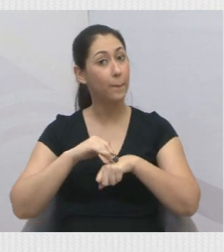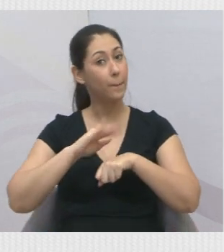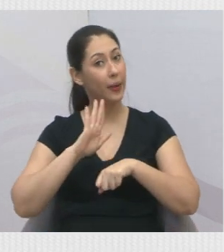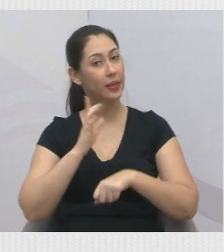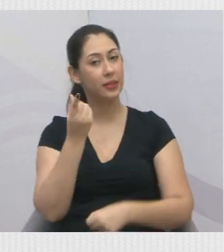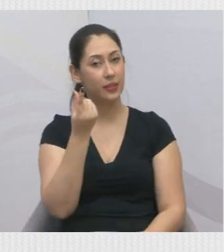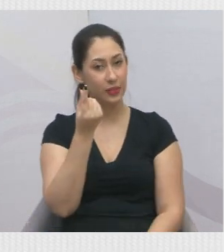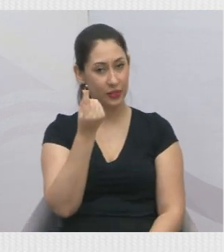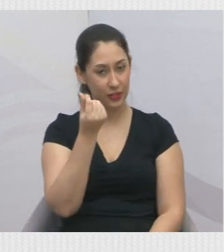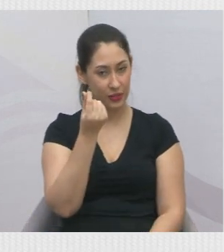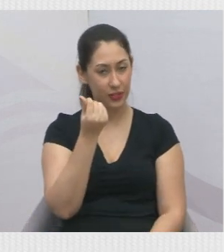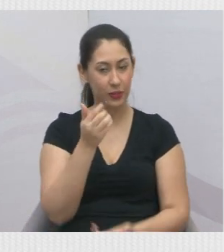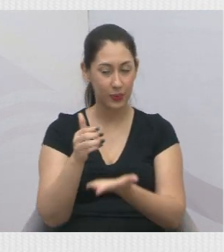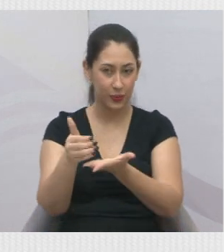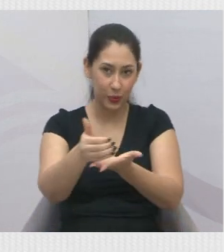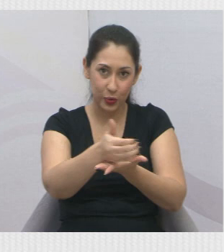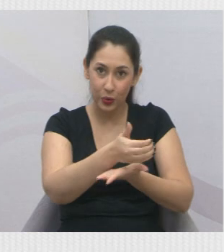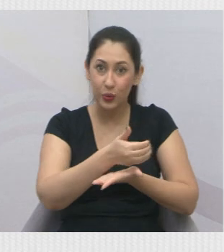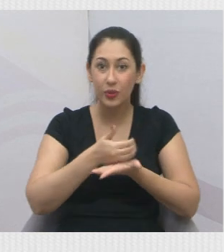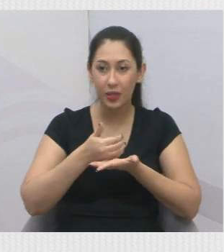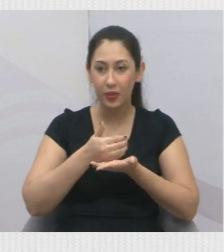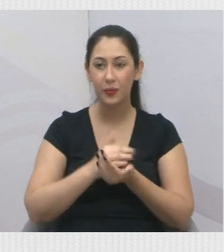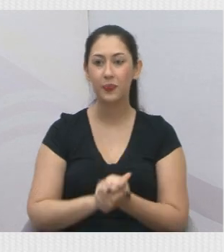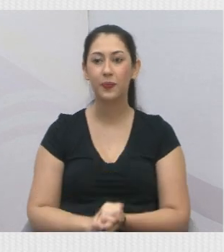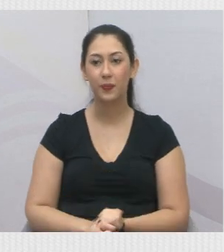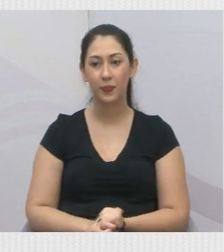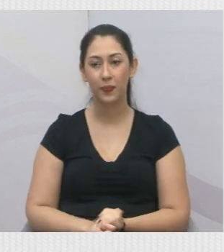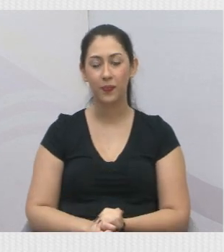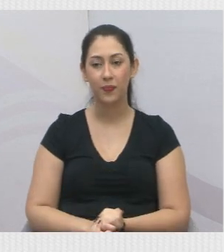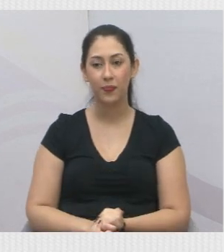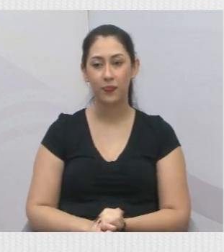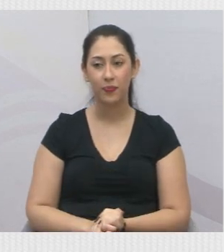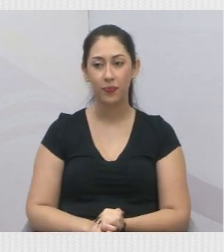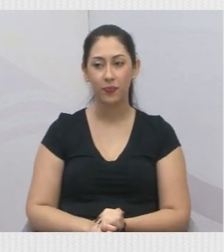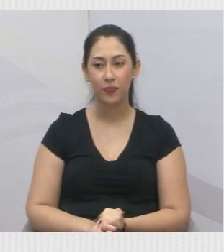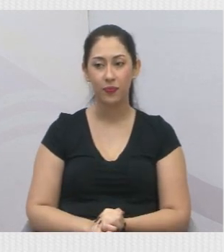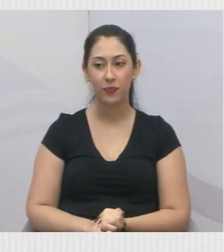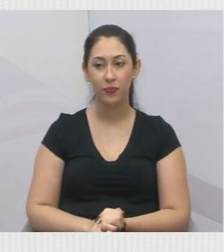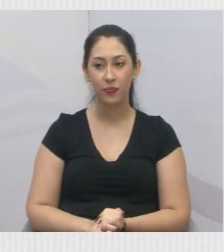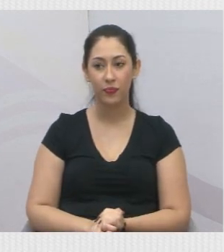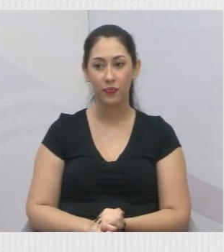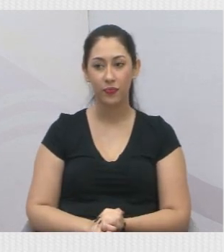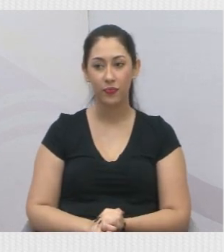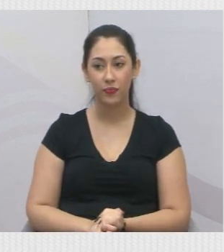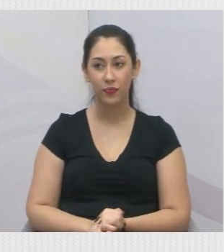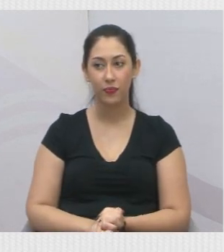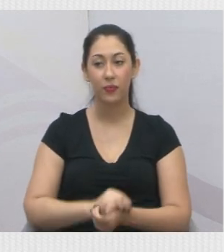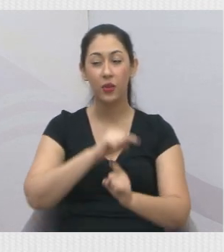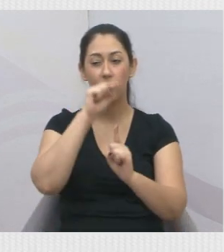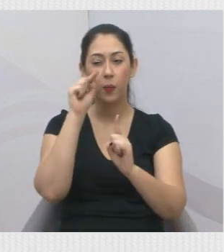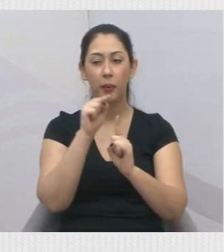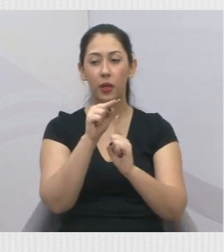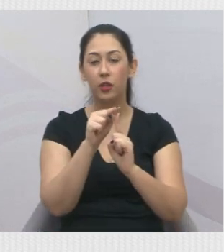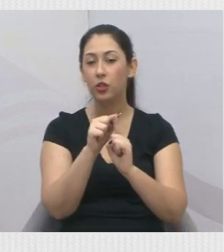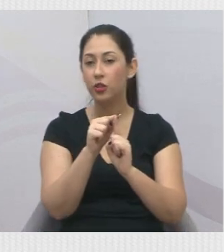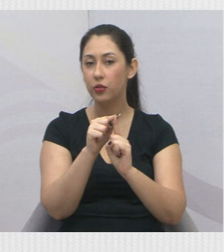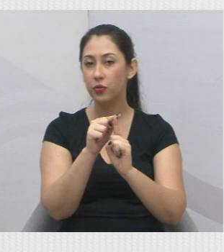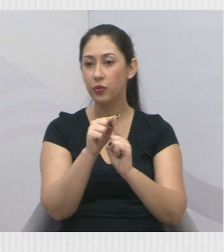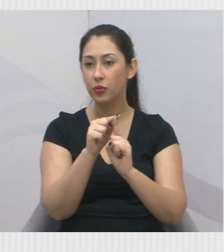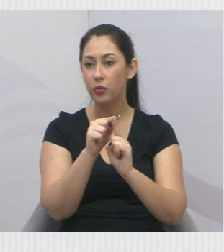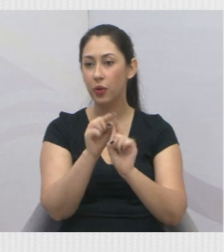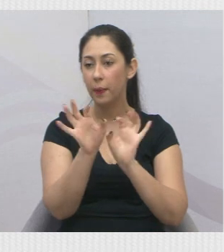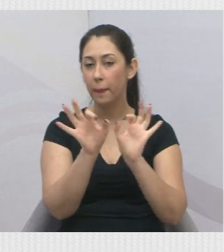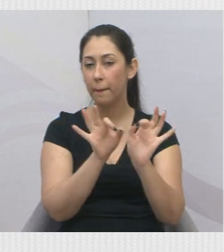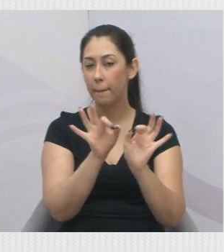além do esperado. Receita tributária. A meta anual orçada